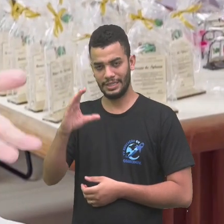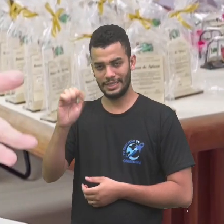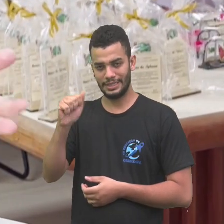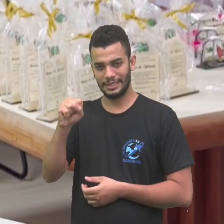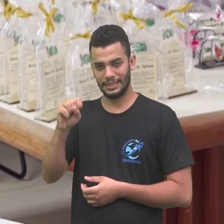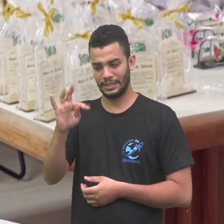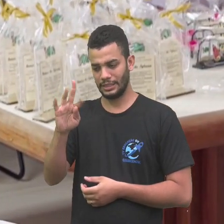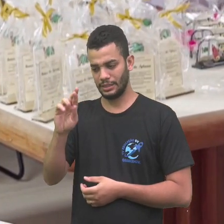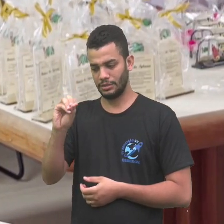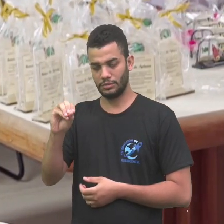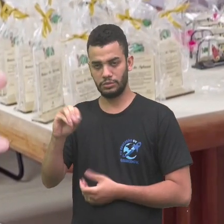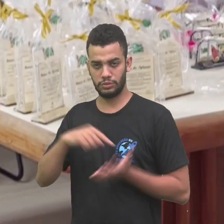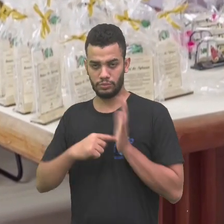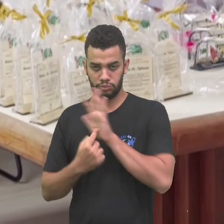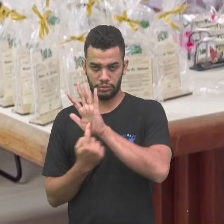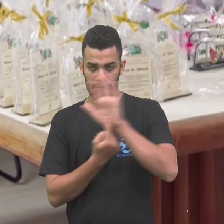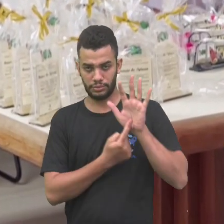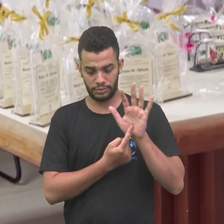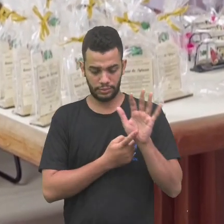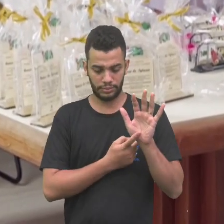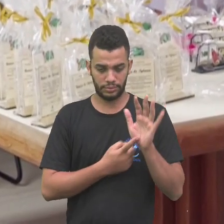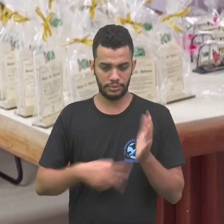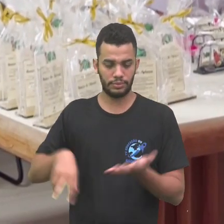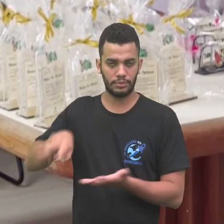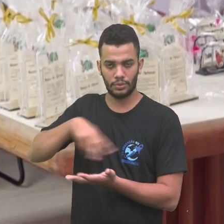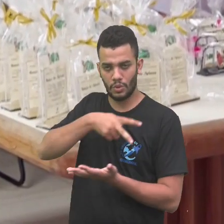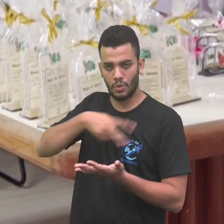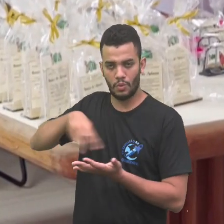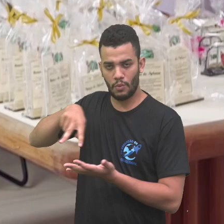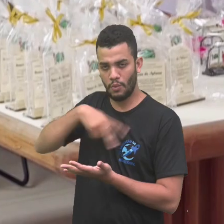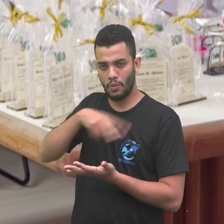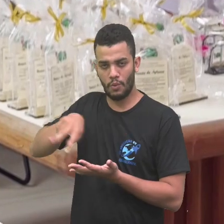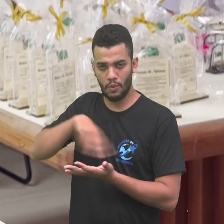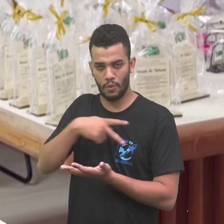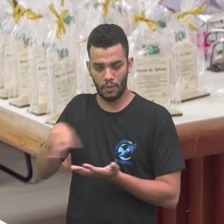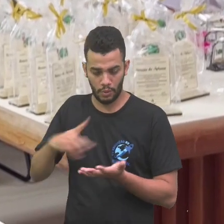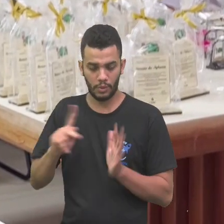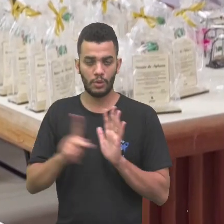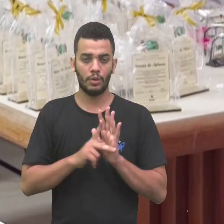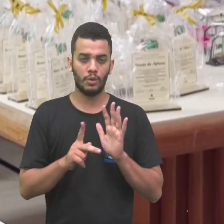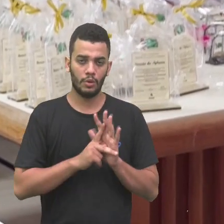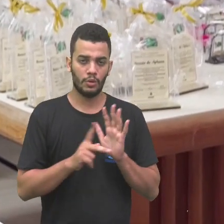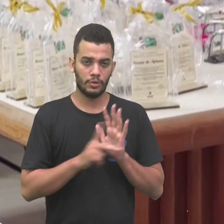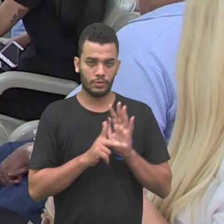tendo como, né, fundo para apresentação uma das músicas do projeto Tindololê.